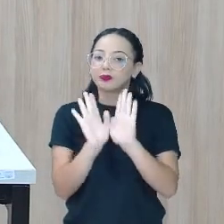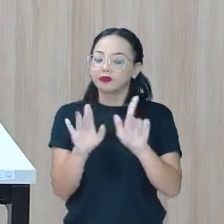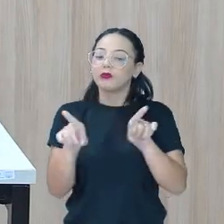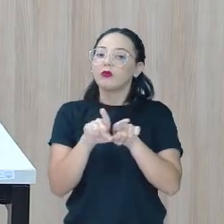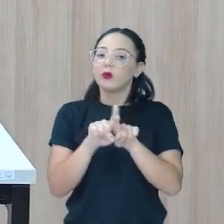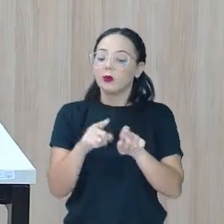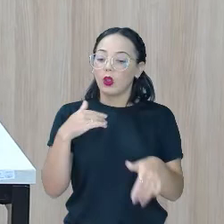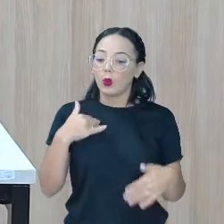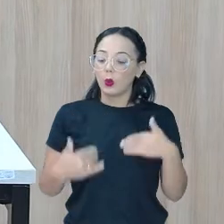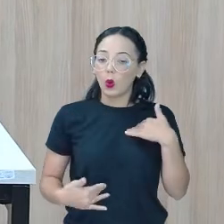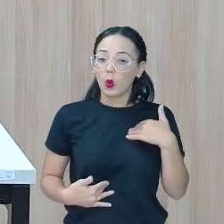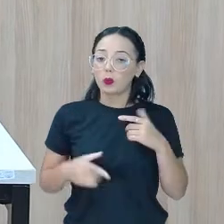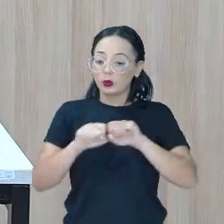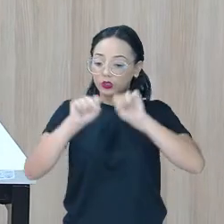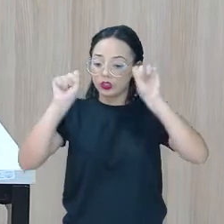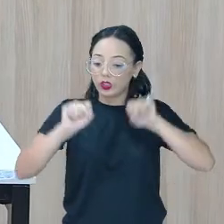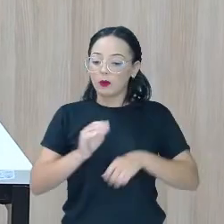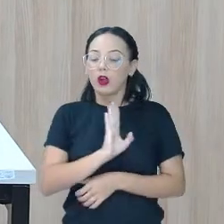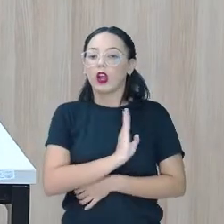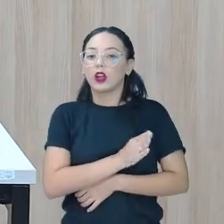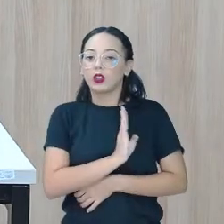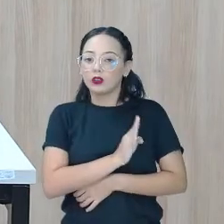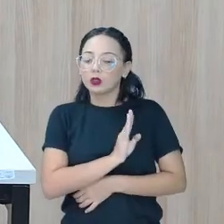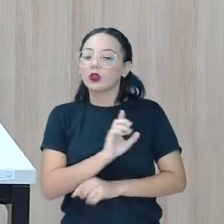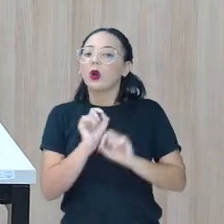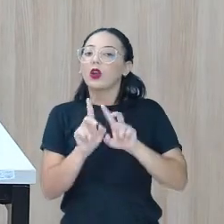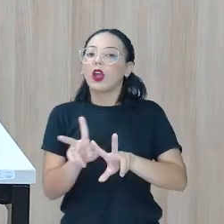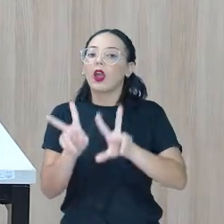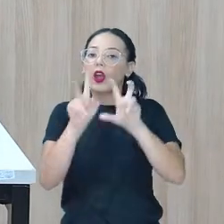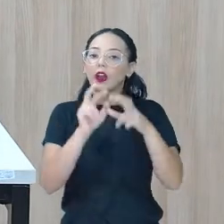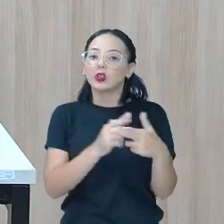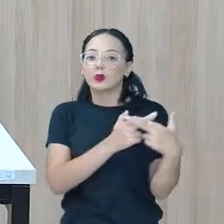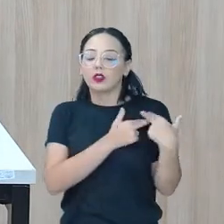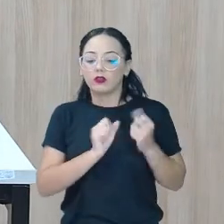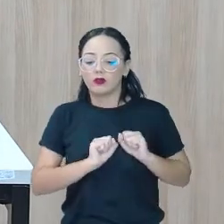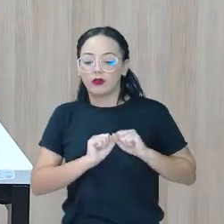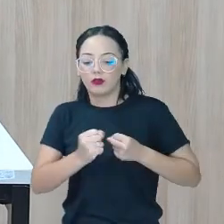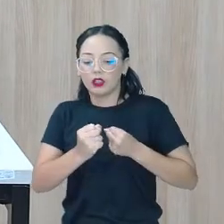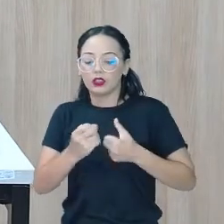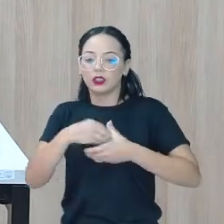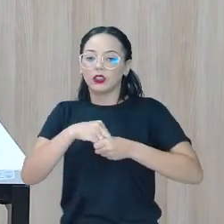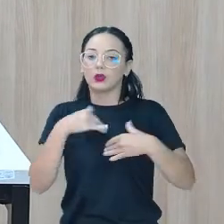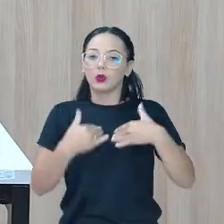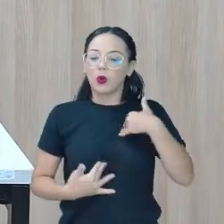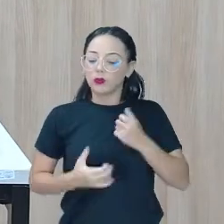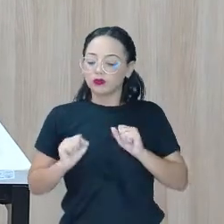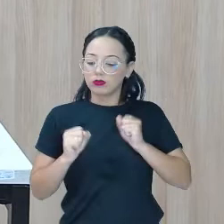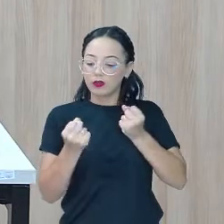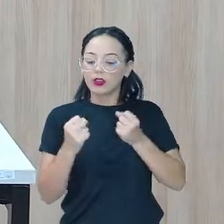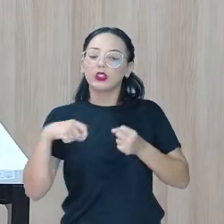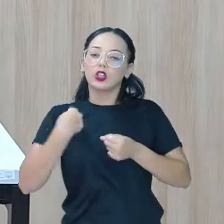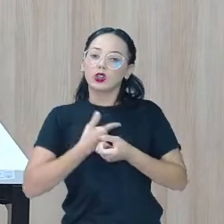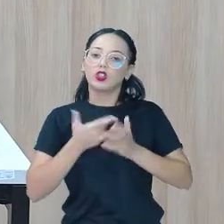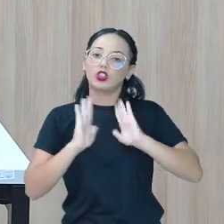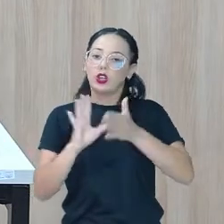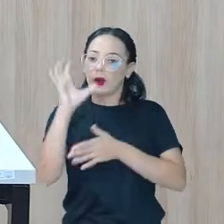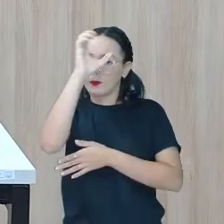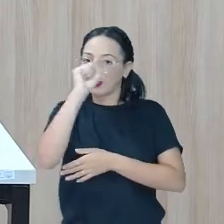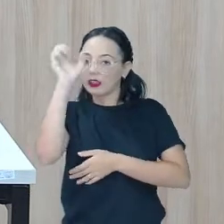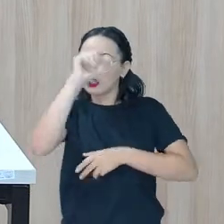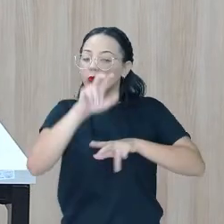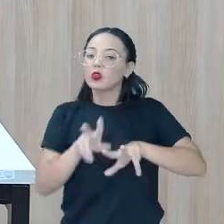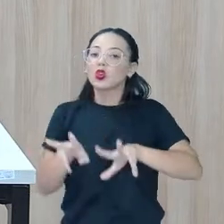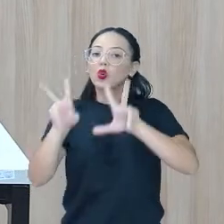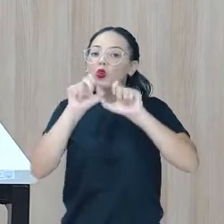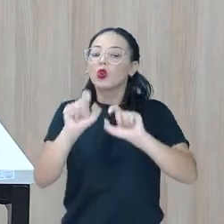o nosso sistema cardiovascular é responsável por uma defesa dentro do nosso corpo. Que nós já vimos a questão aí